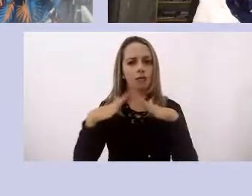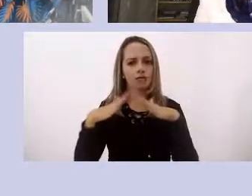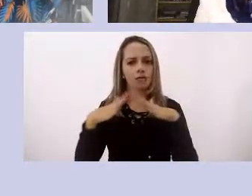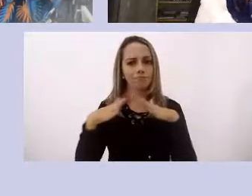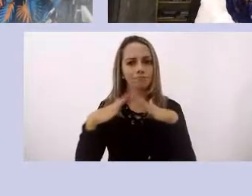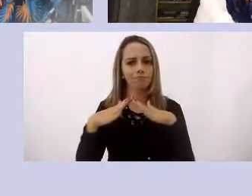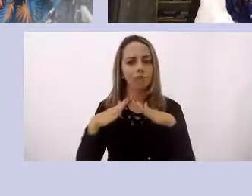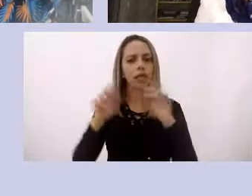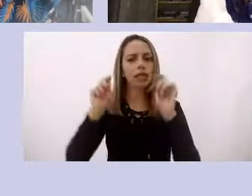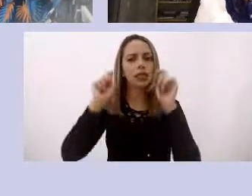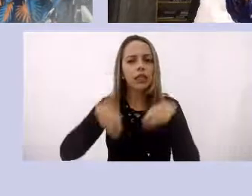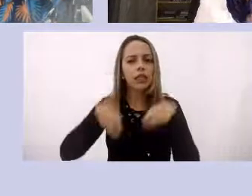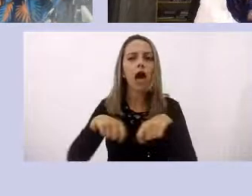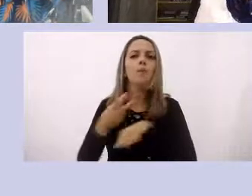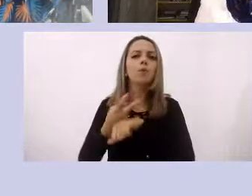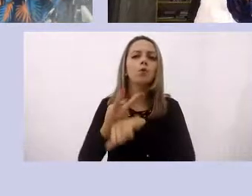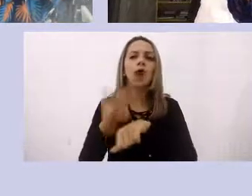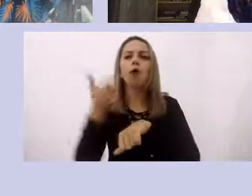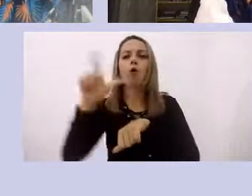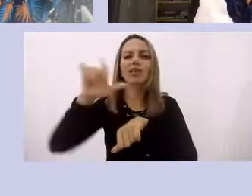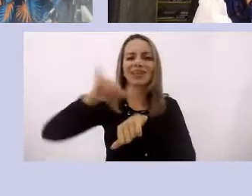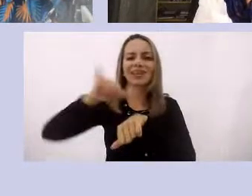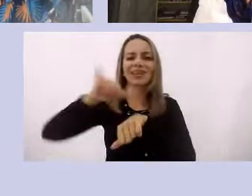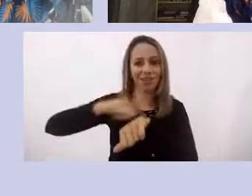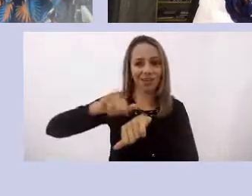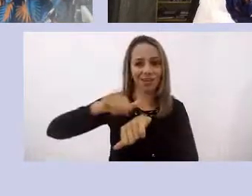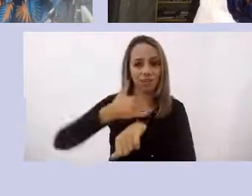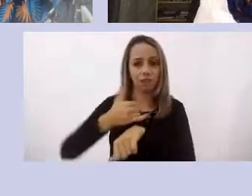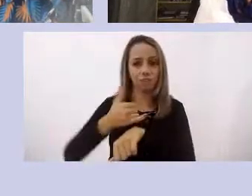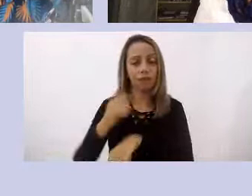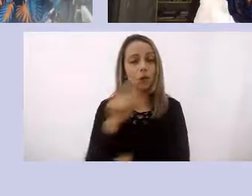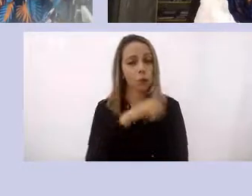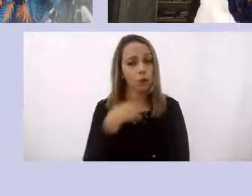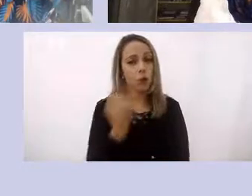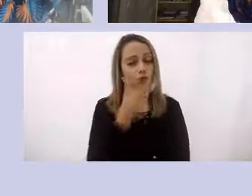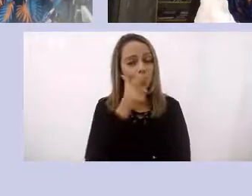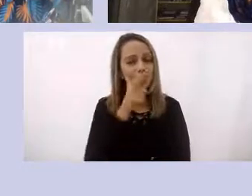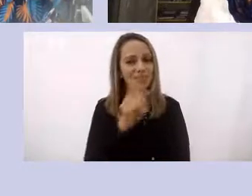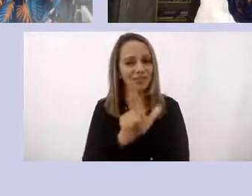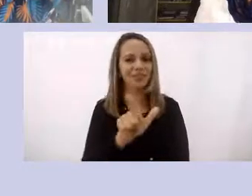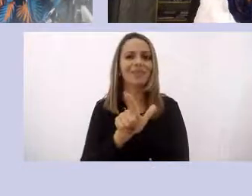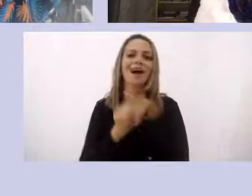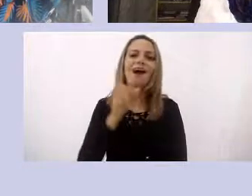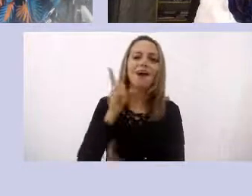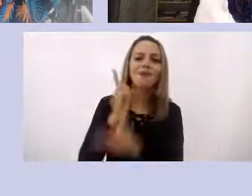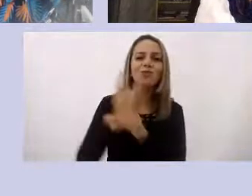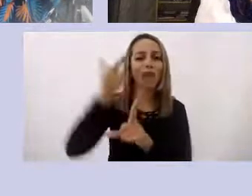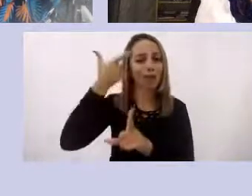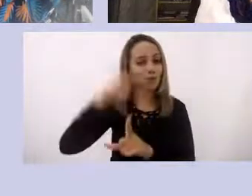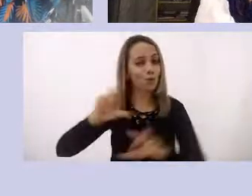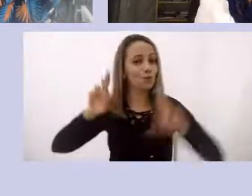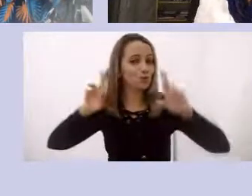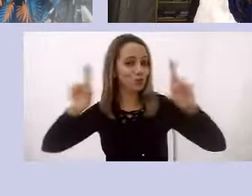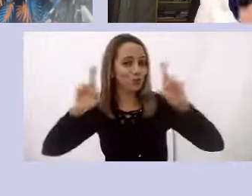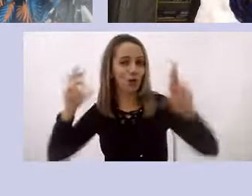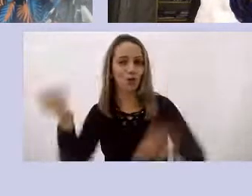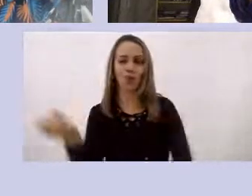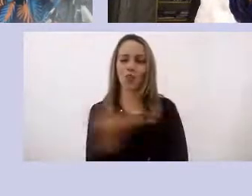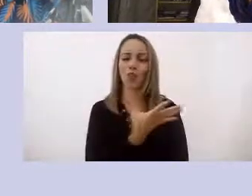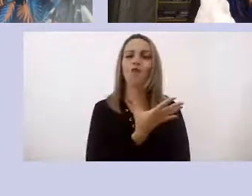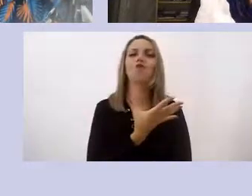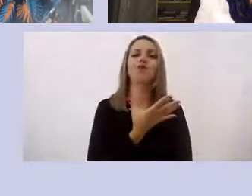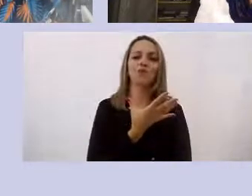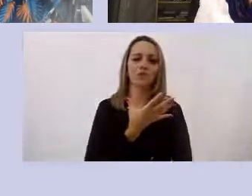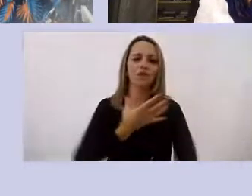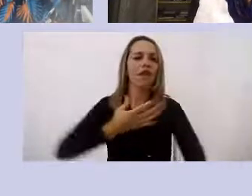que possamos nos encontrar novamente no novo debate, no segundo colóquio, e já faço